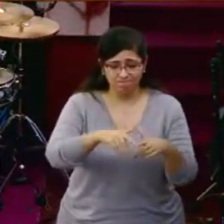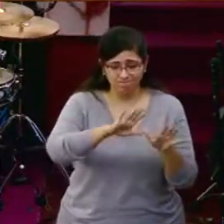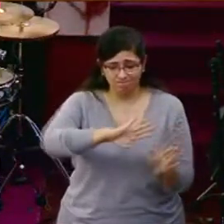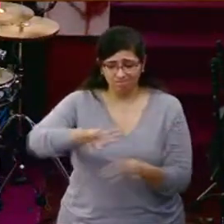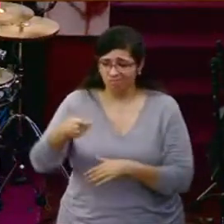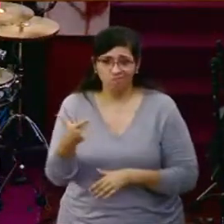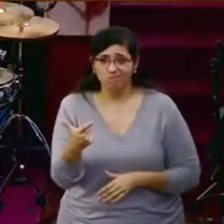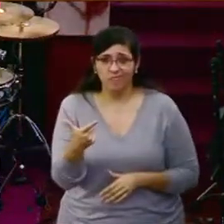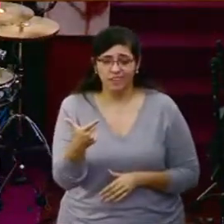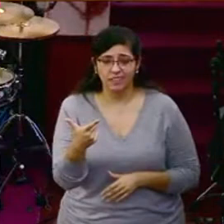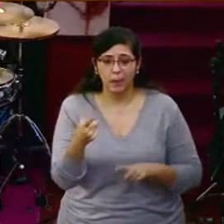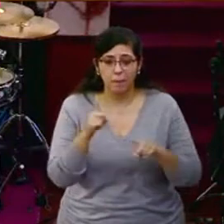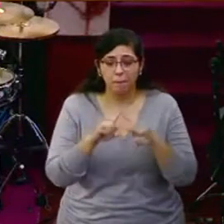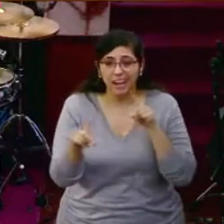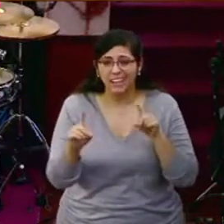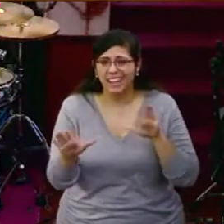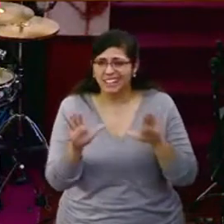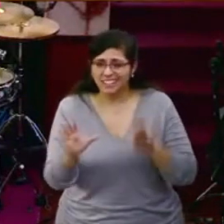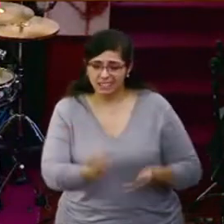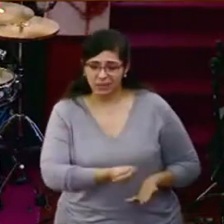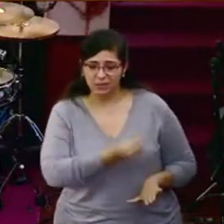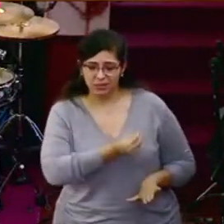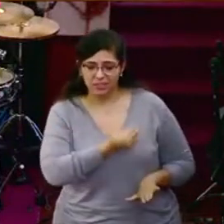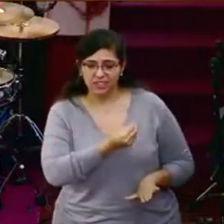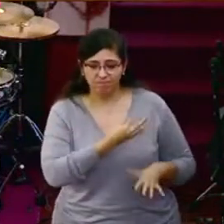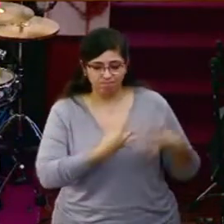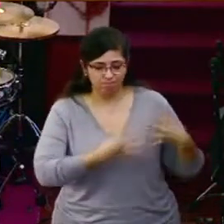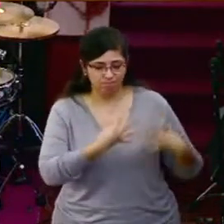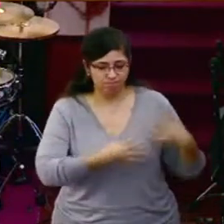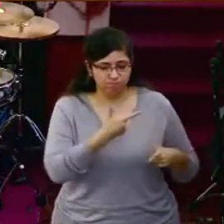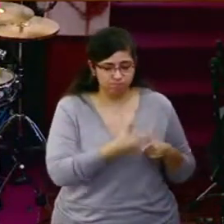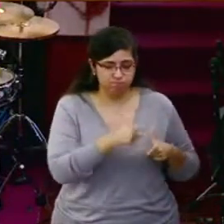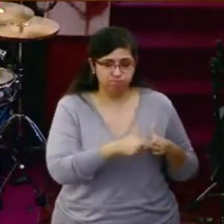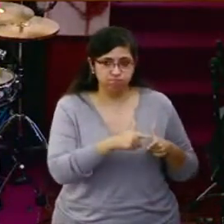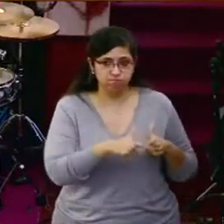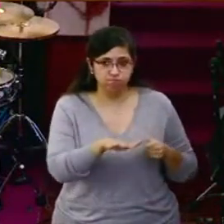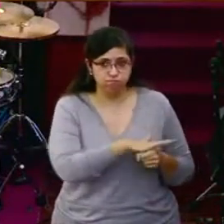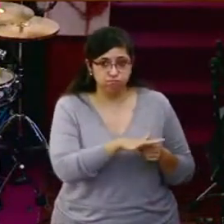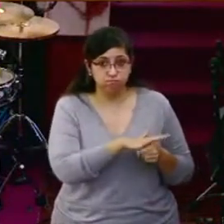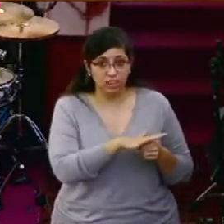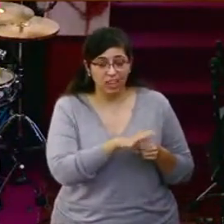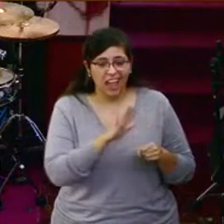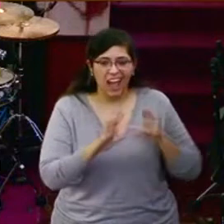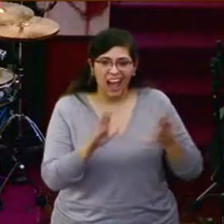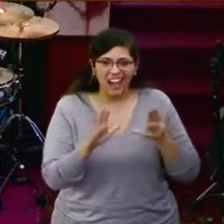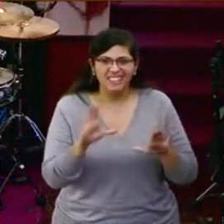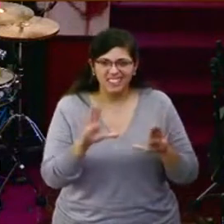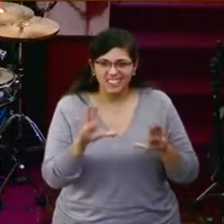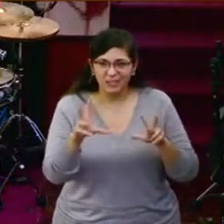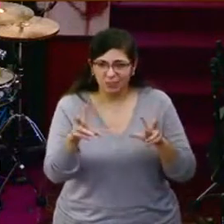inteira de problemas olá queridos parece que está tudo bem com elas elas aparentam